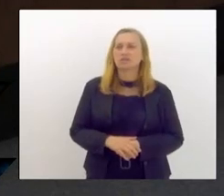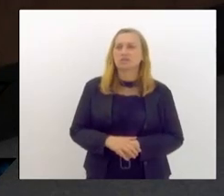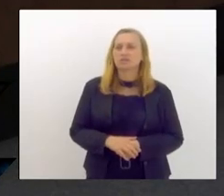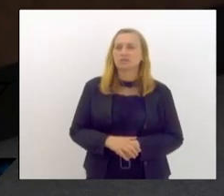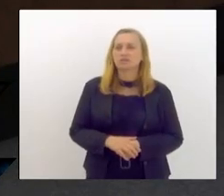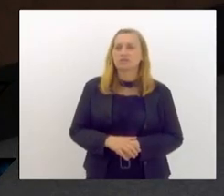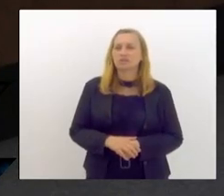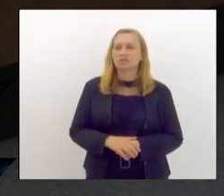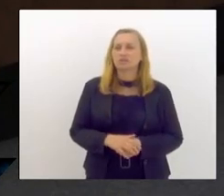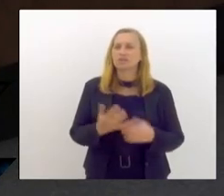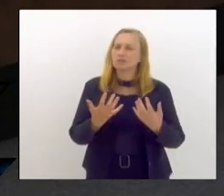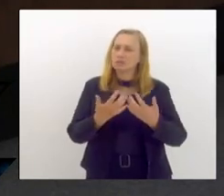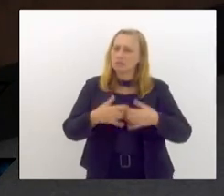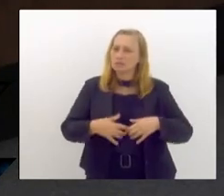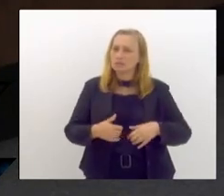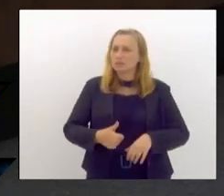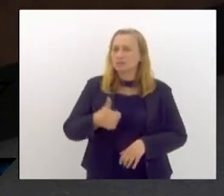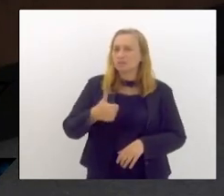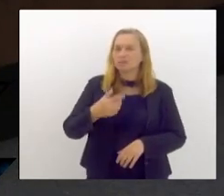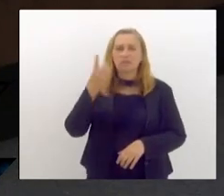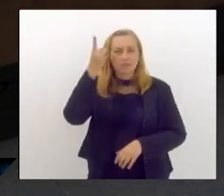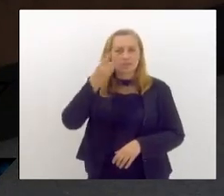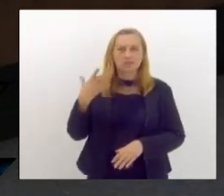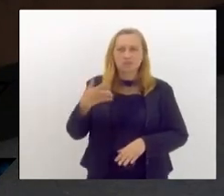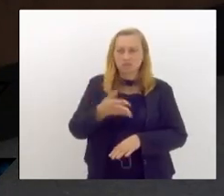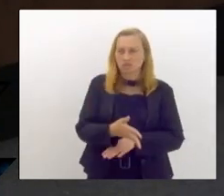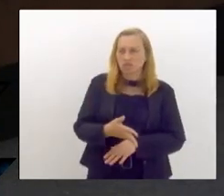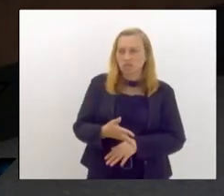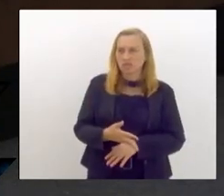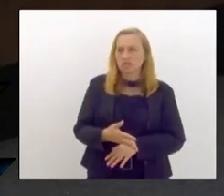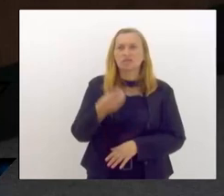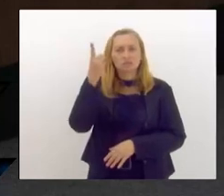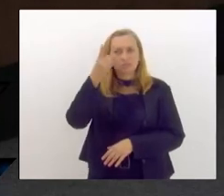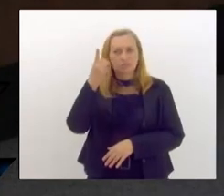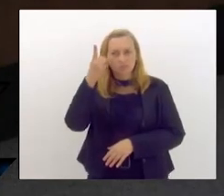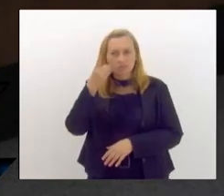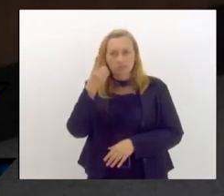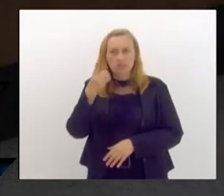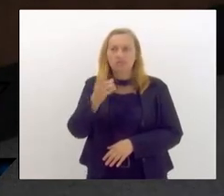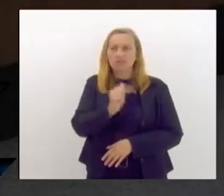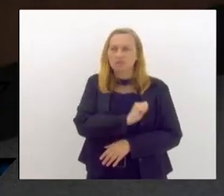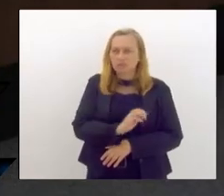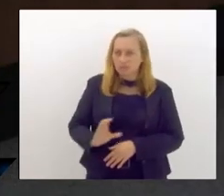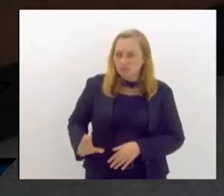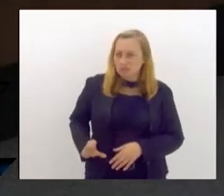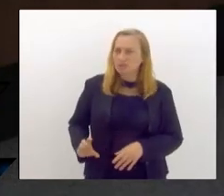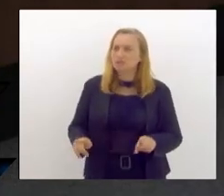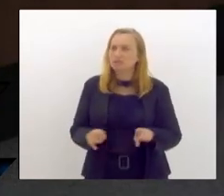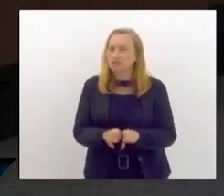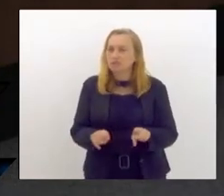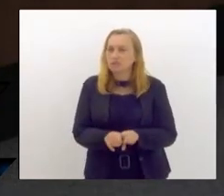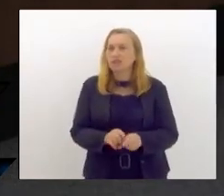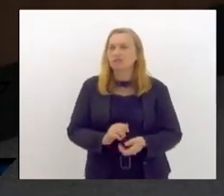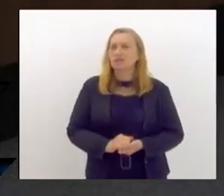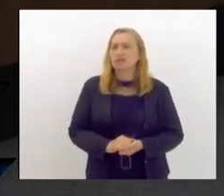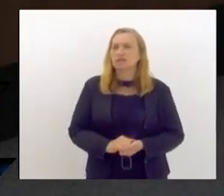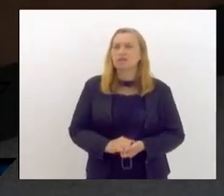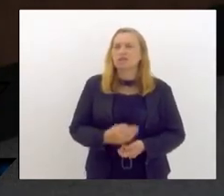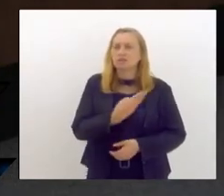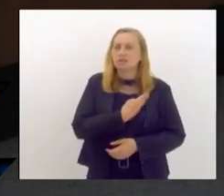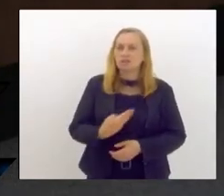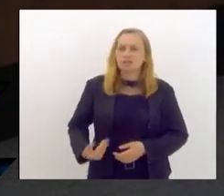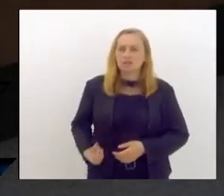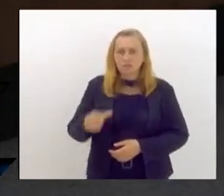estava em Petrópolis, fui o primeiro deputado a chegar em Petrópolis. Aliás, o presidente André Ciliano chegou primeiro, fui o segundo deputado a chegar na cidade. O governador